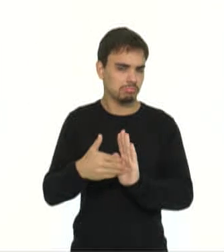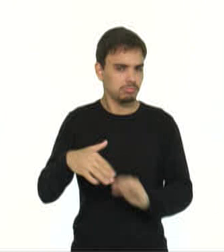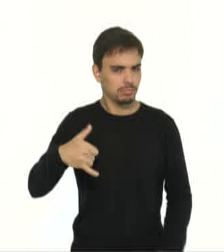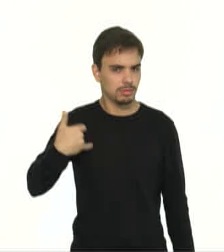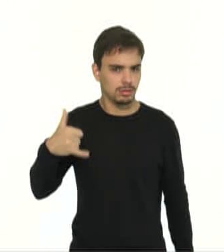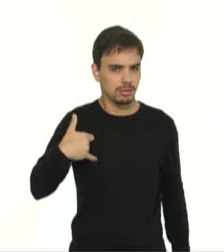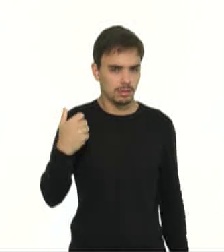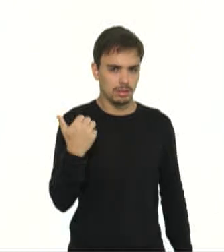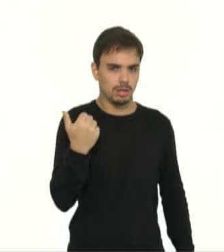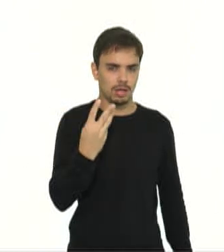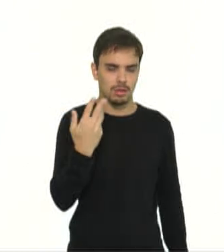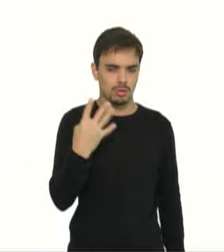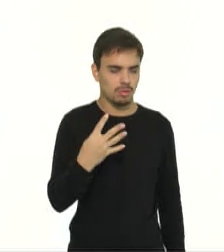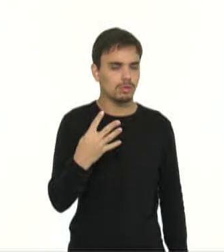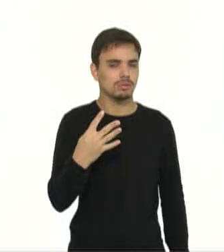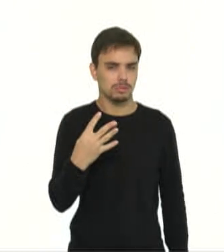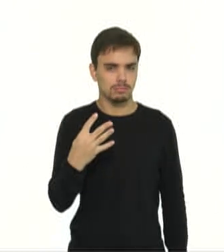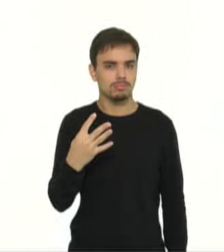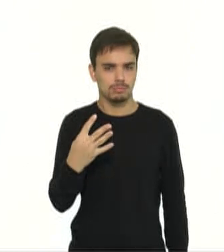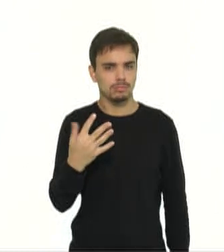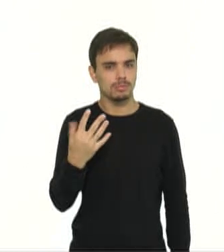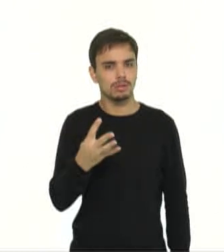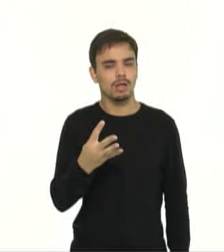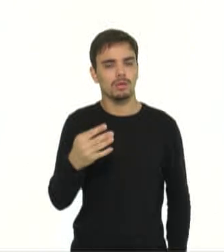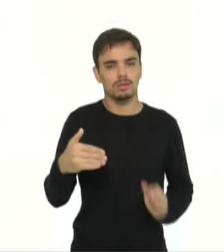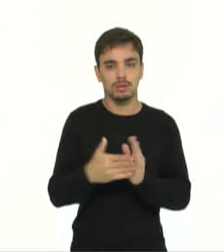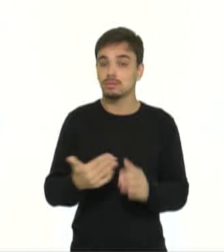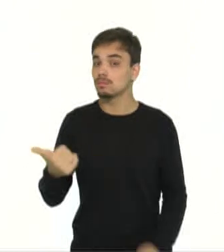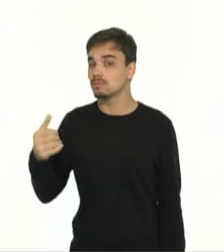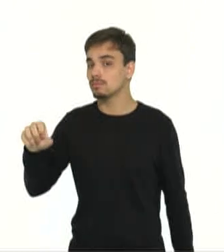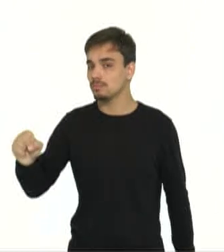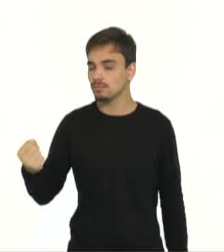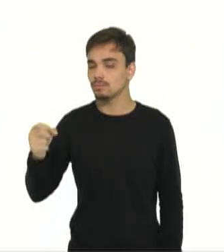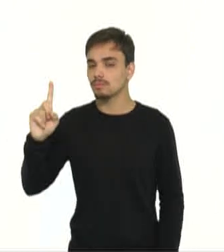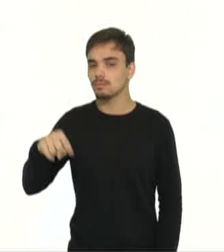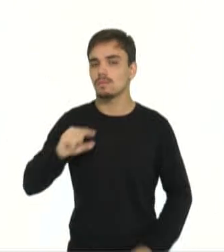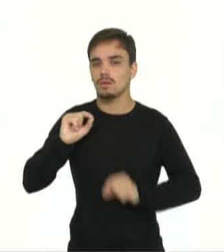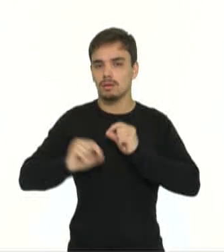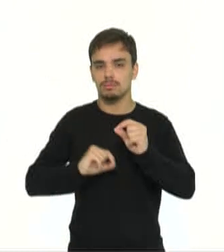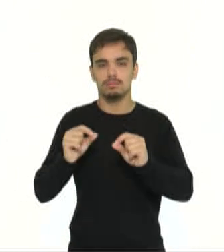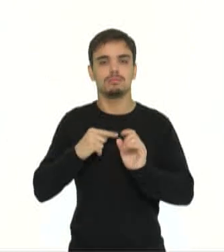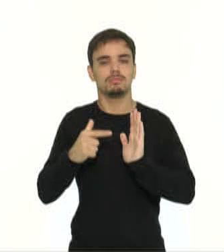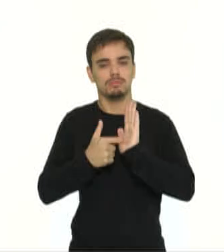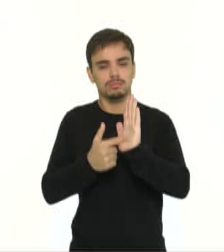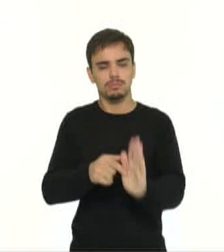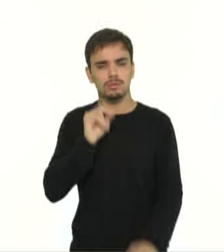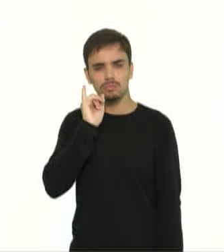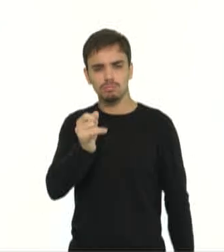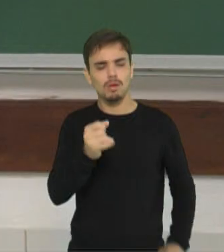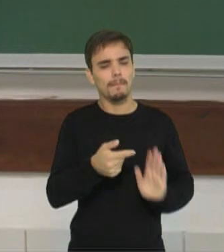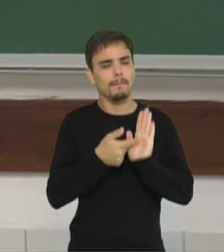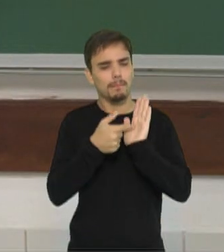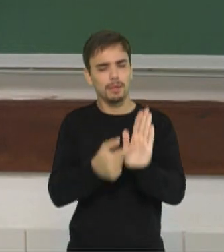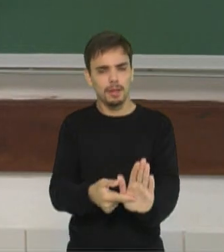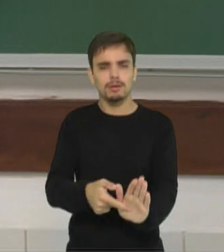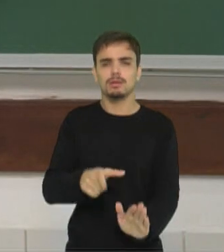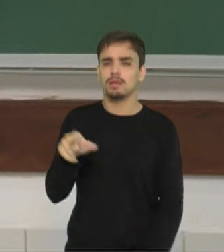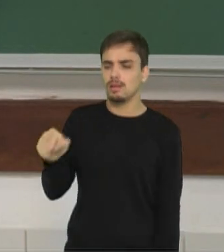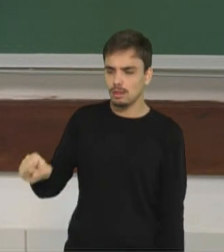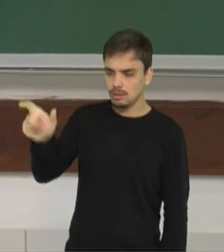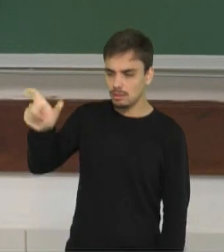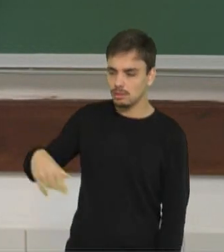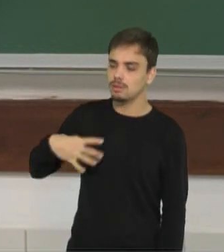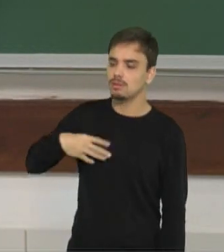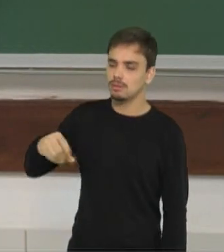crianças, são adolescentes. Então, com os filhos de 14 a 18 anos, relataram que esses filhos sofreram